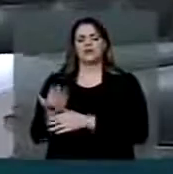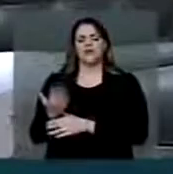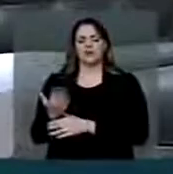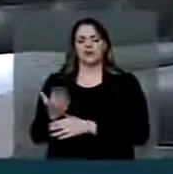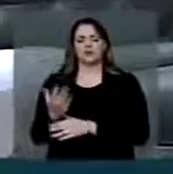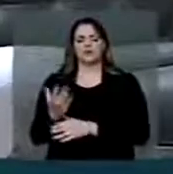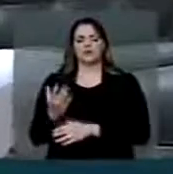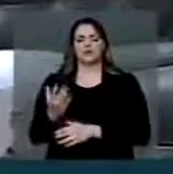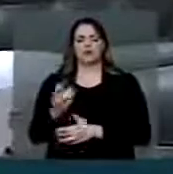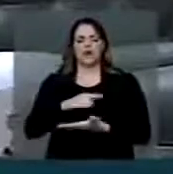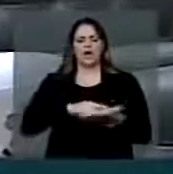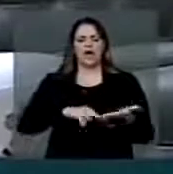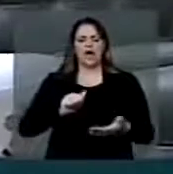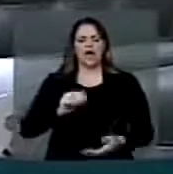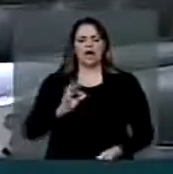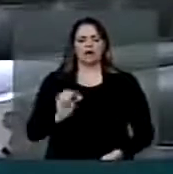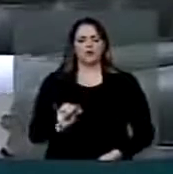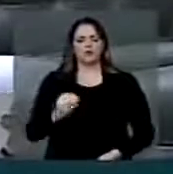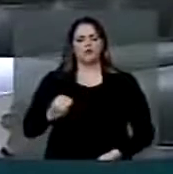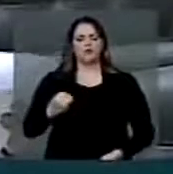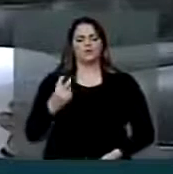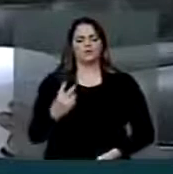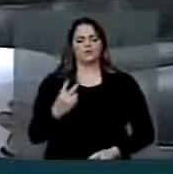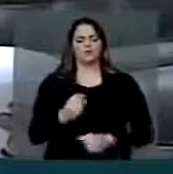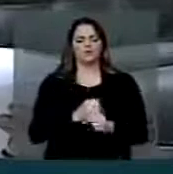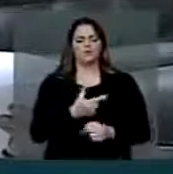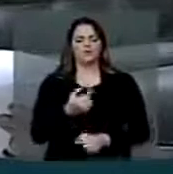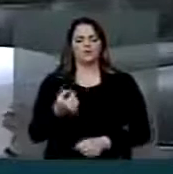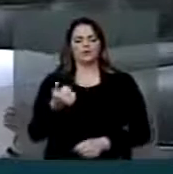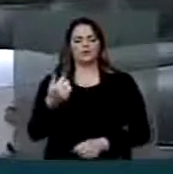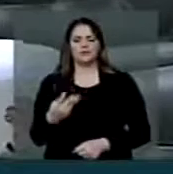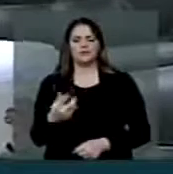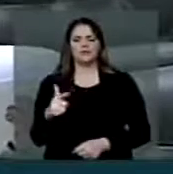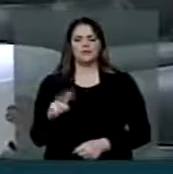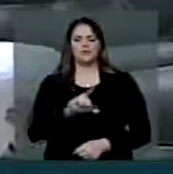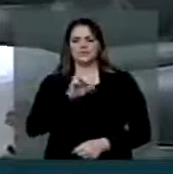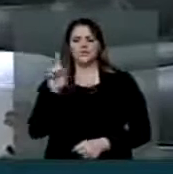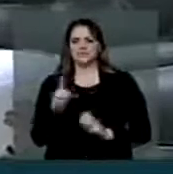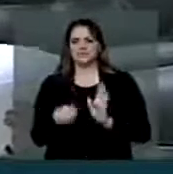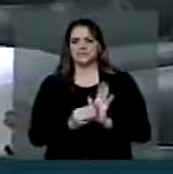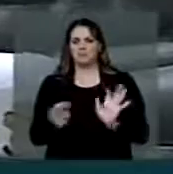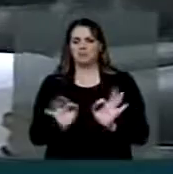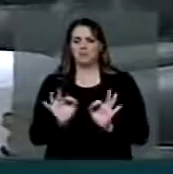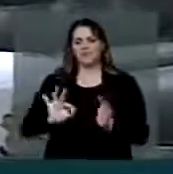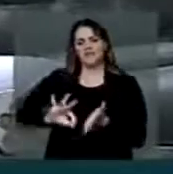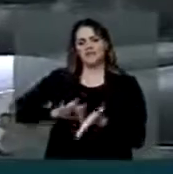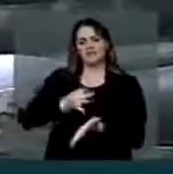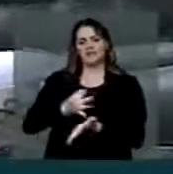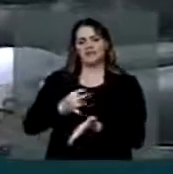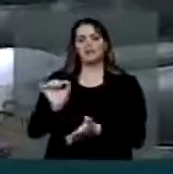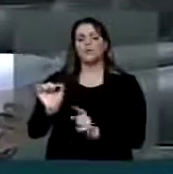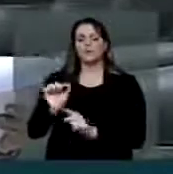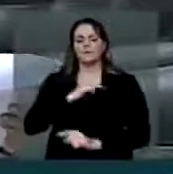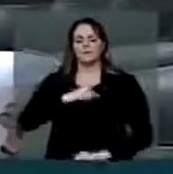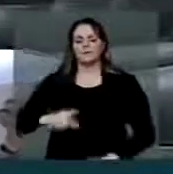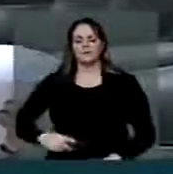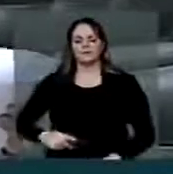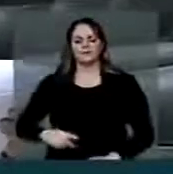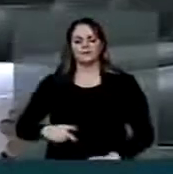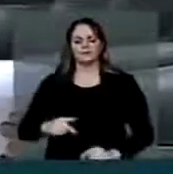conjunto número 2 de 2013, sem data especificada, assinada pelos presidentes do Senado